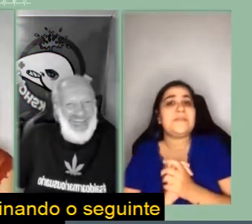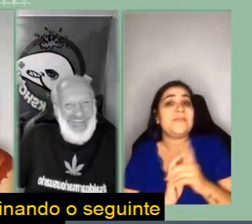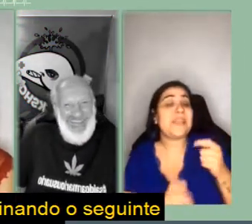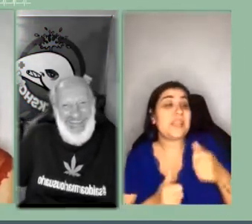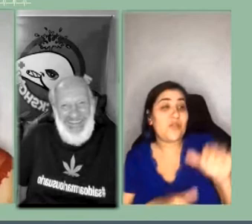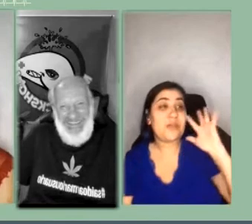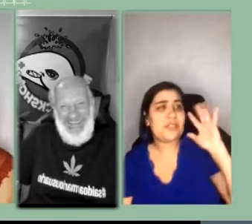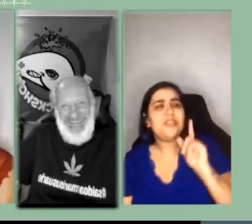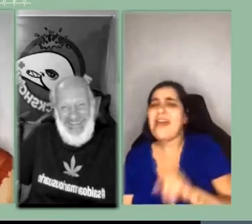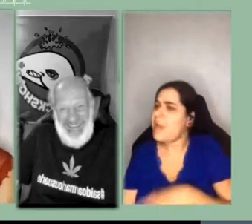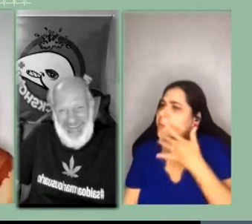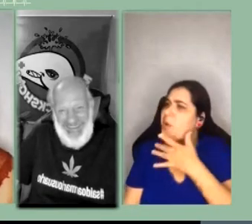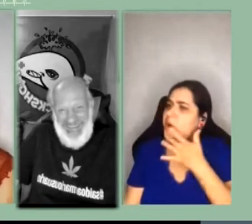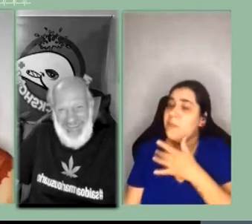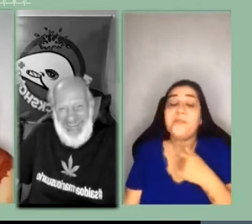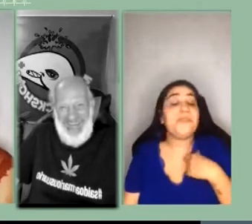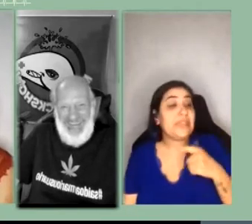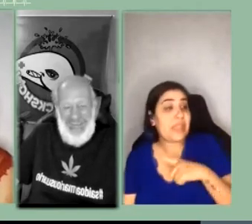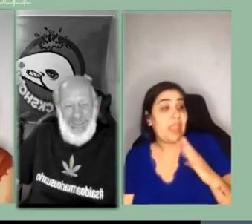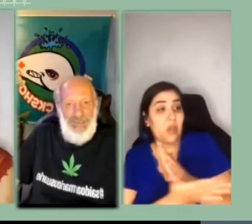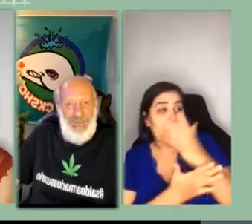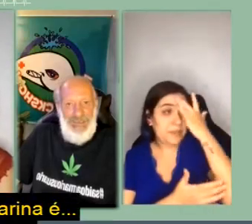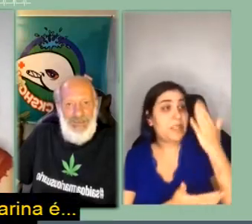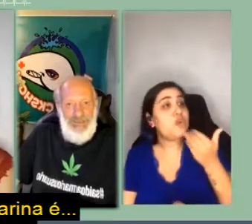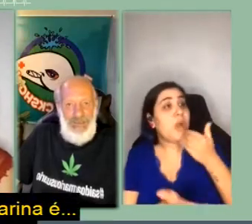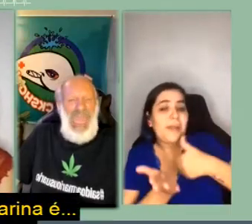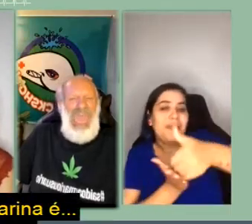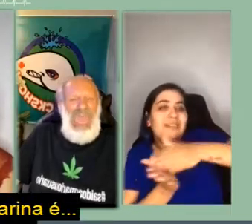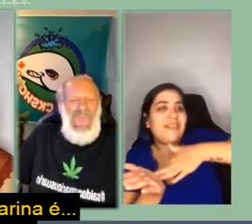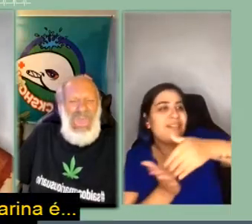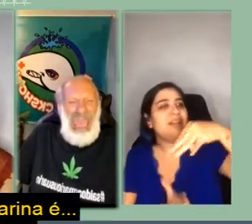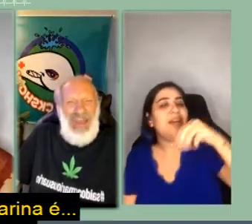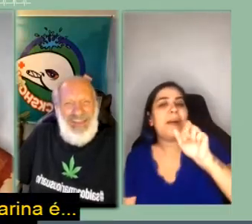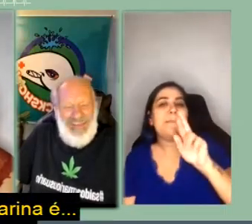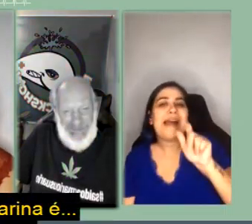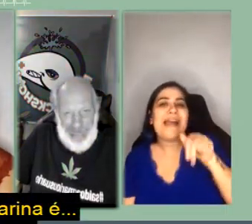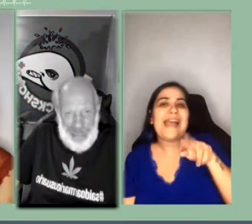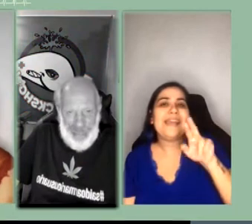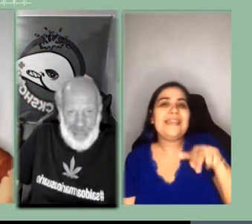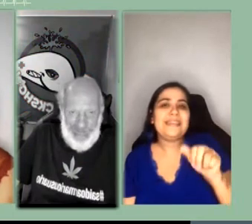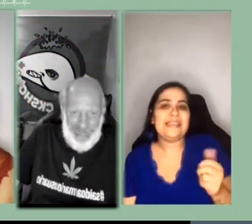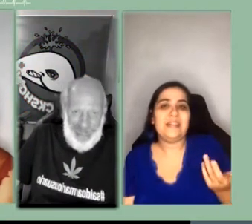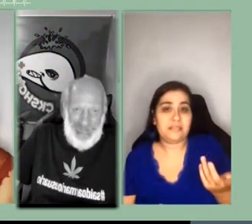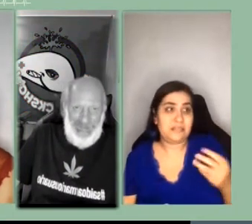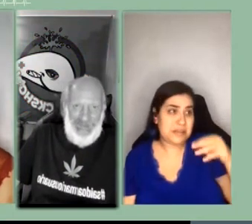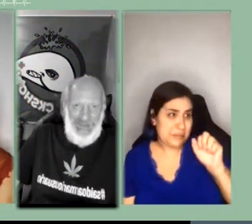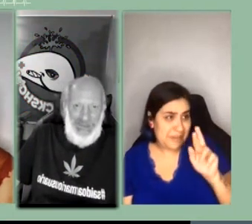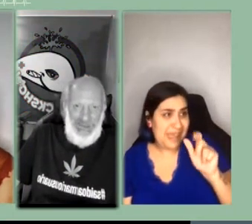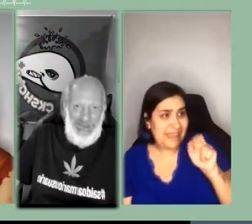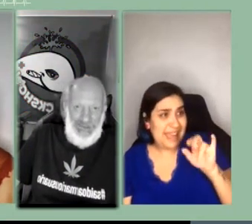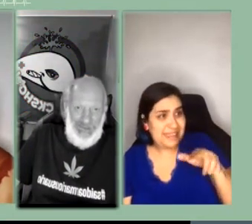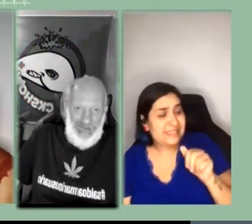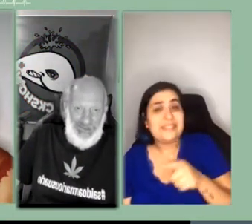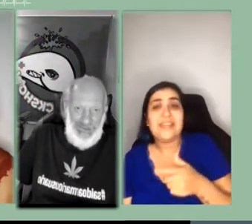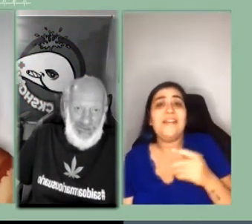o seguinte, e aí tem pessoas que comem margarina, a margarina só... margarina só falta